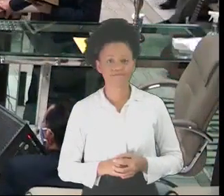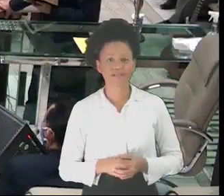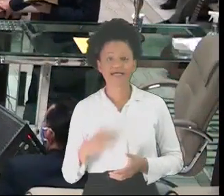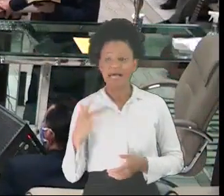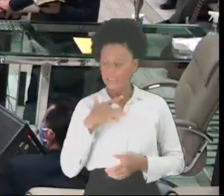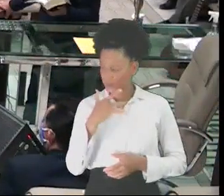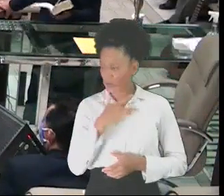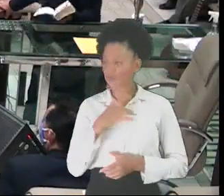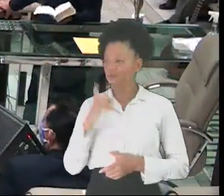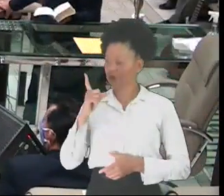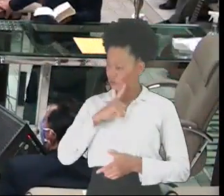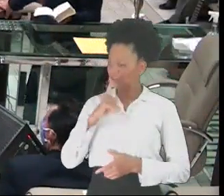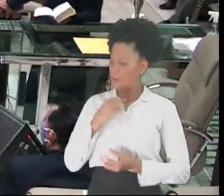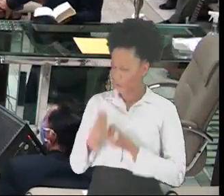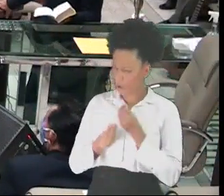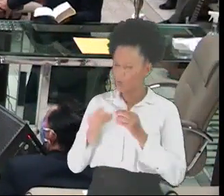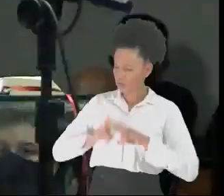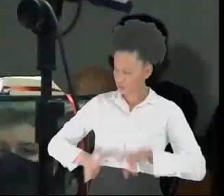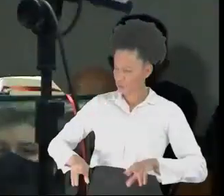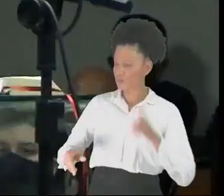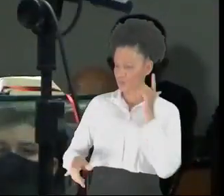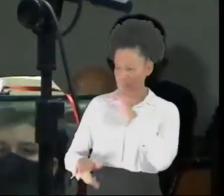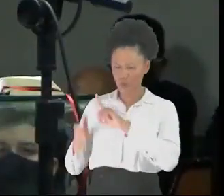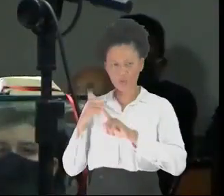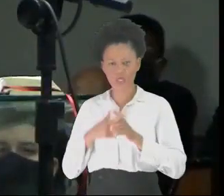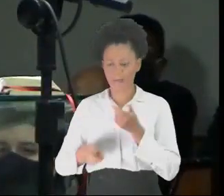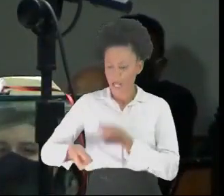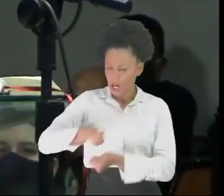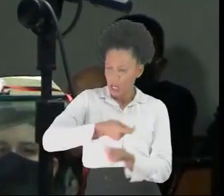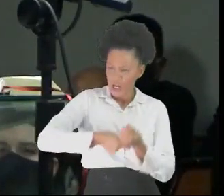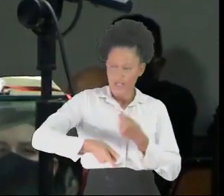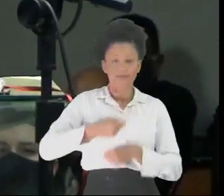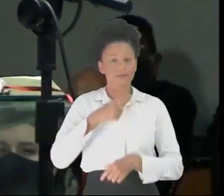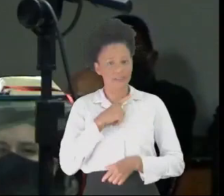Saúde, educação, economia,